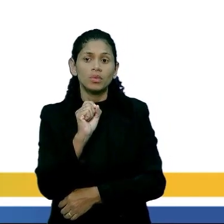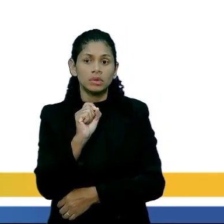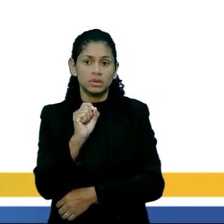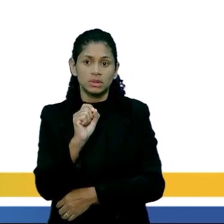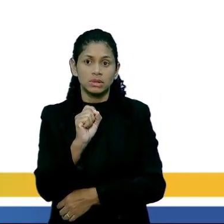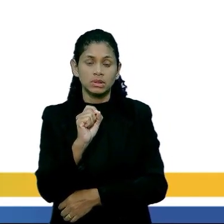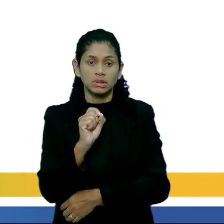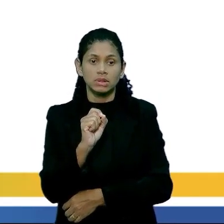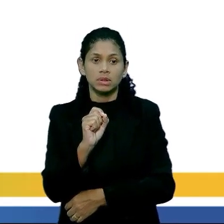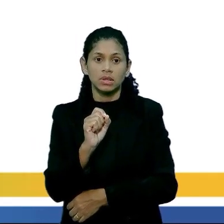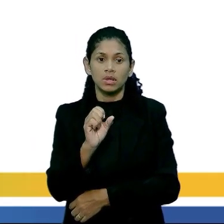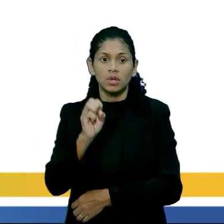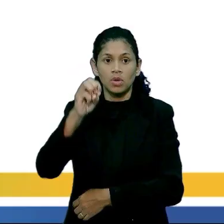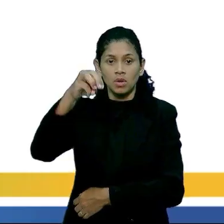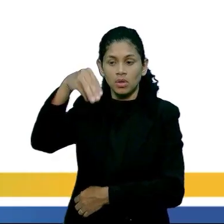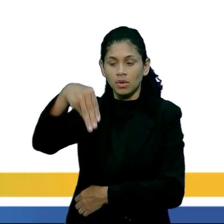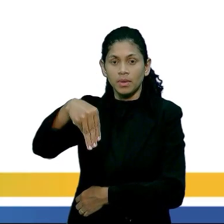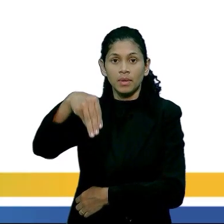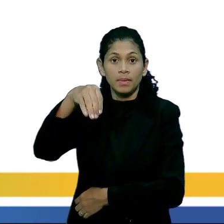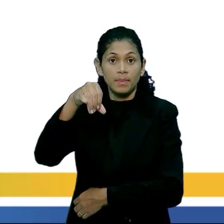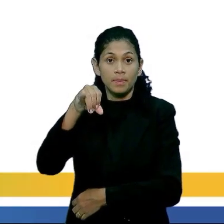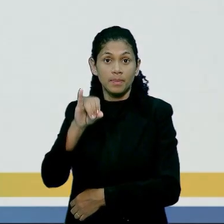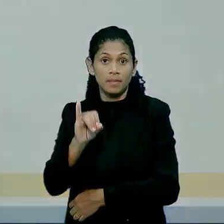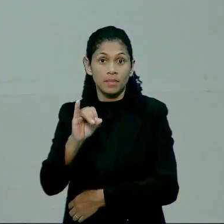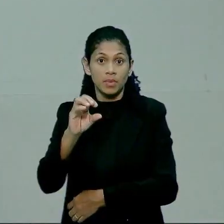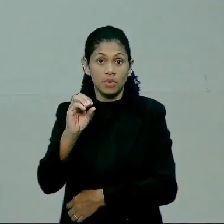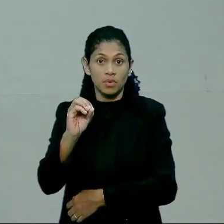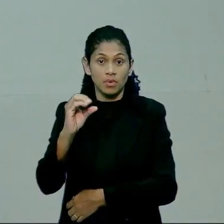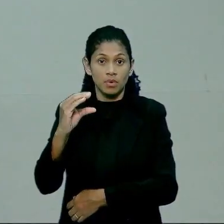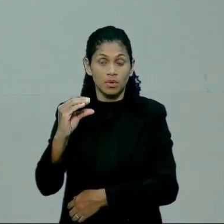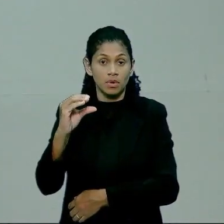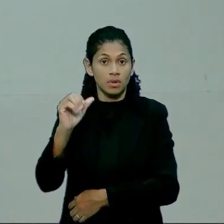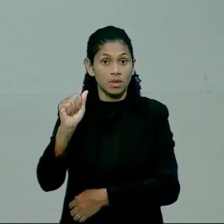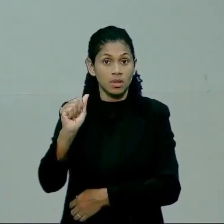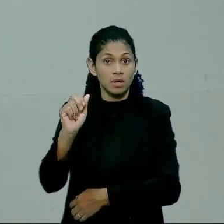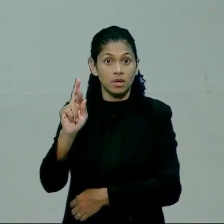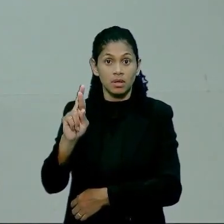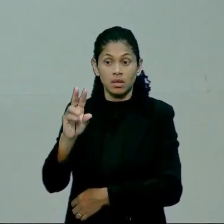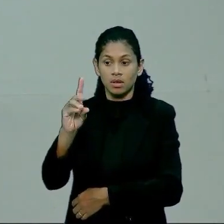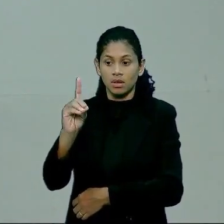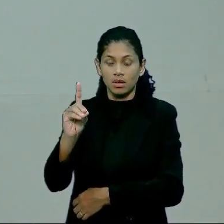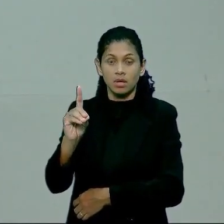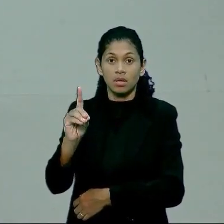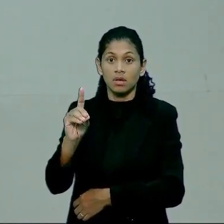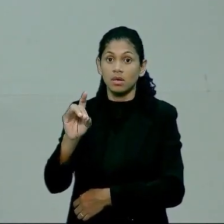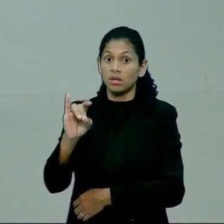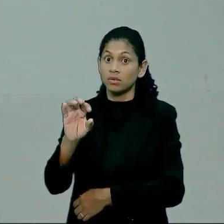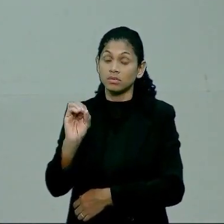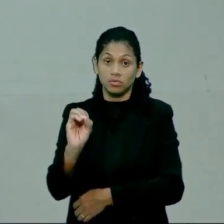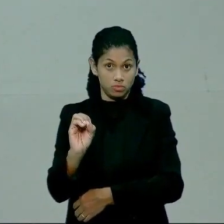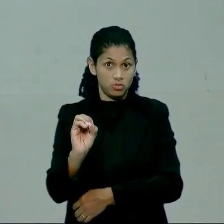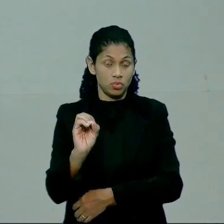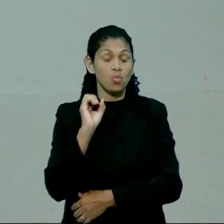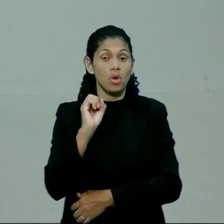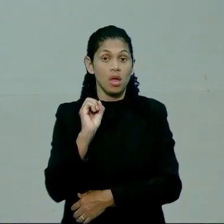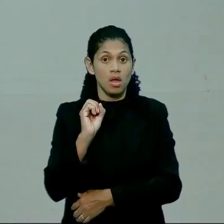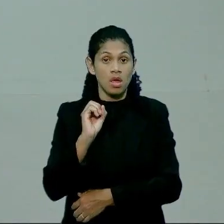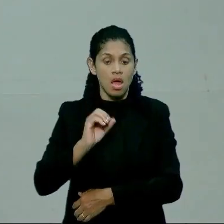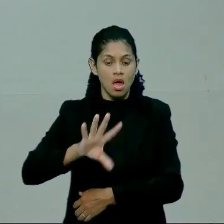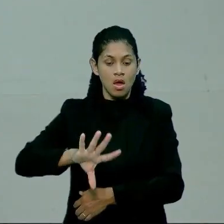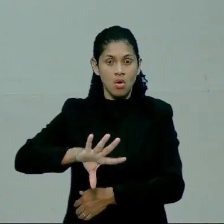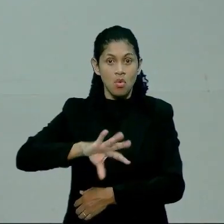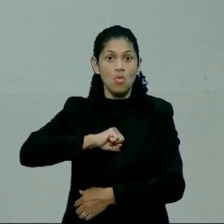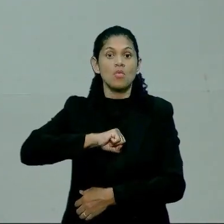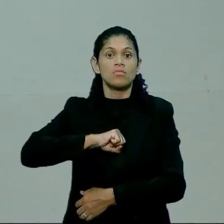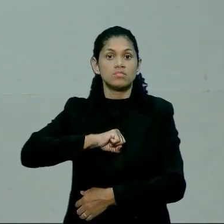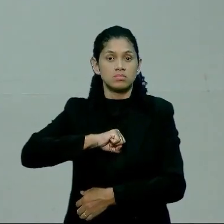só vai saber isso se você conseguir, deixa eu ver aqui, se é isquemia. Às vezes a gente não aborda isso. Ah, professor, eu não faço medicina, eu não quero isso. Mas aqui é um